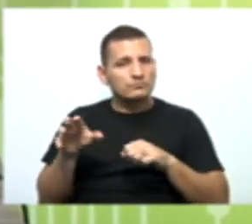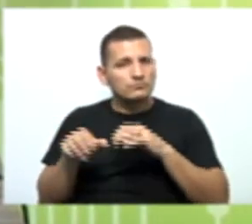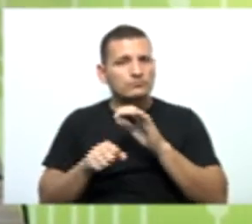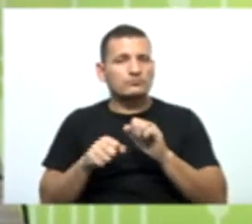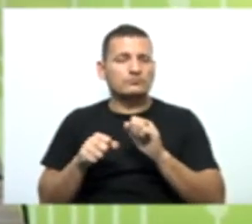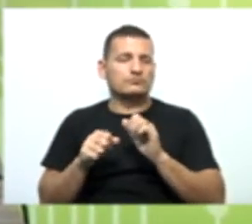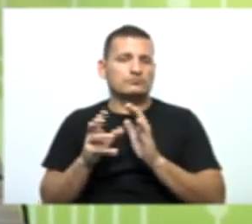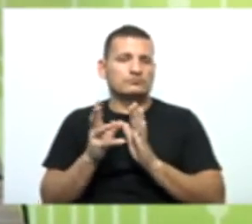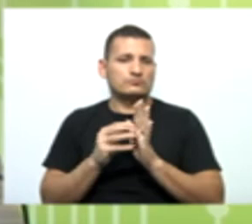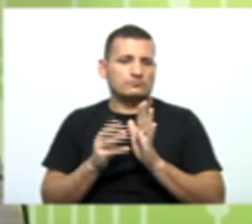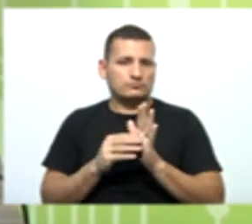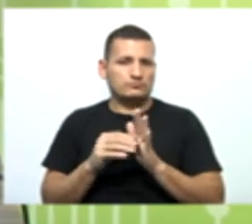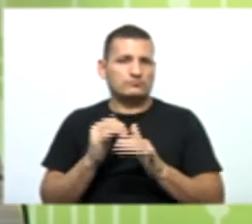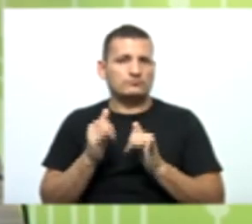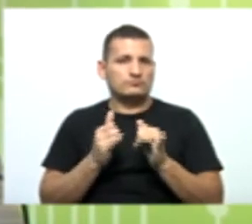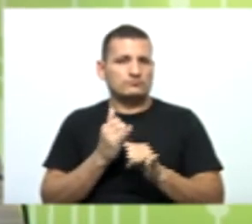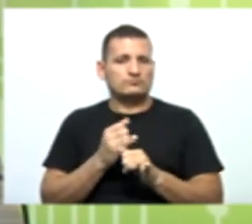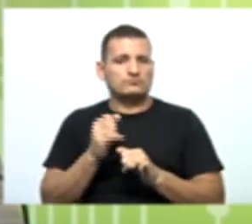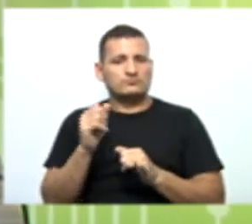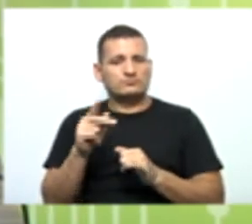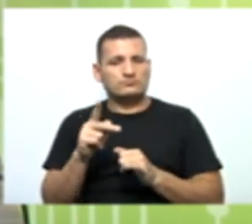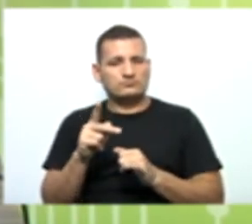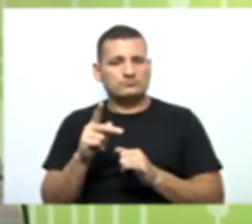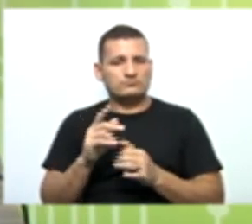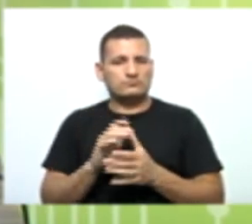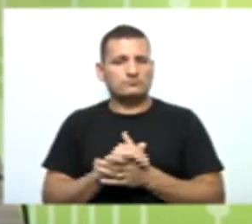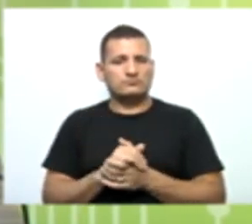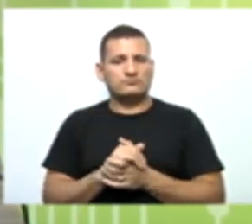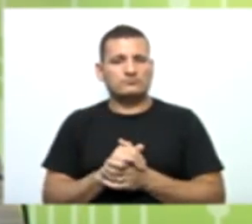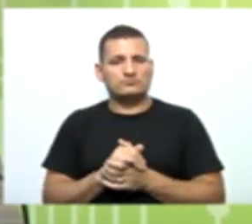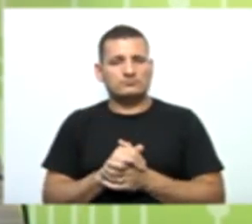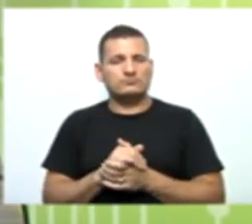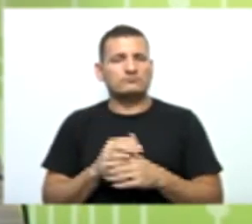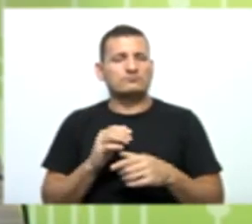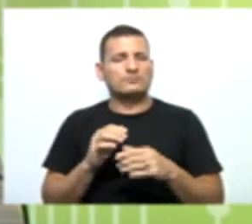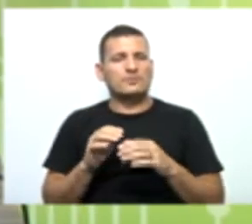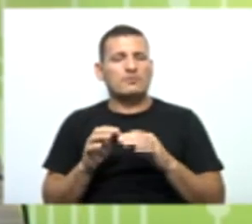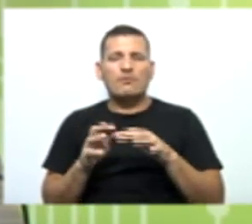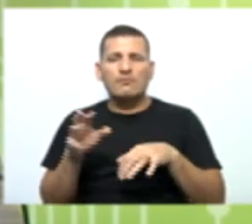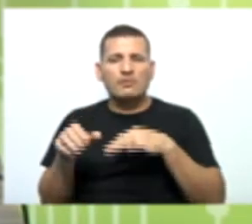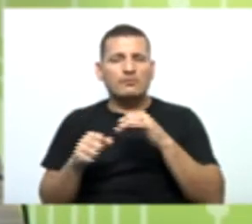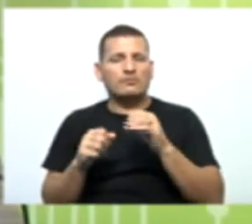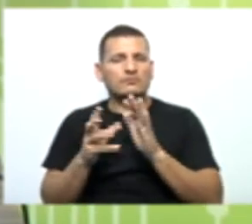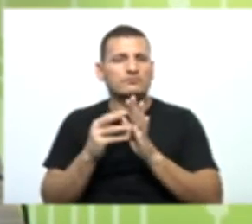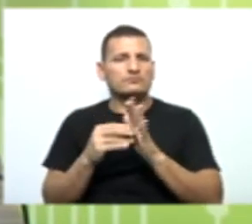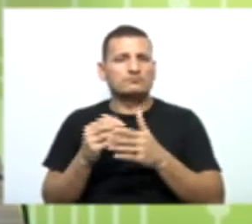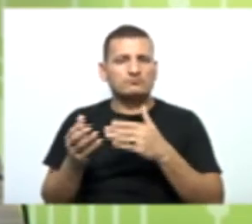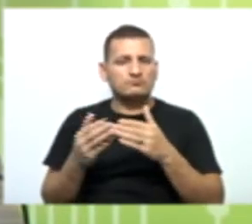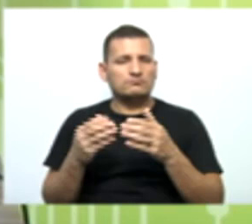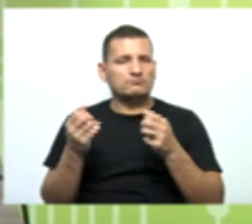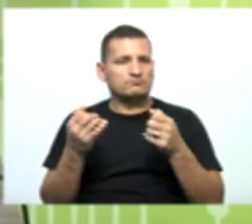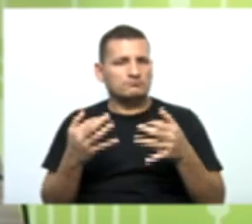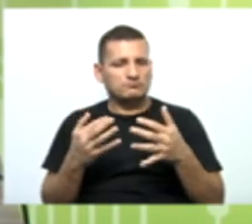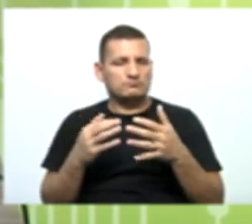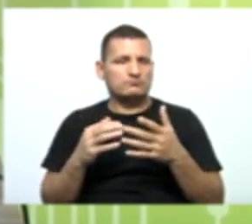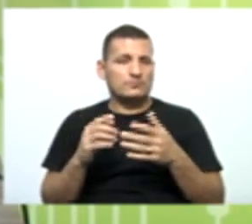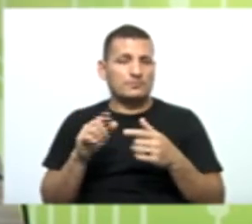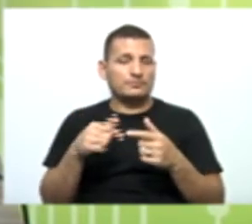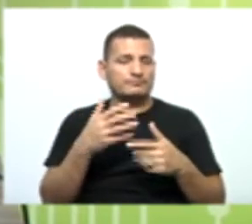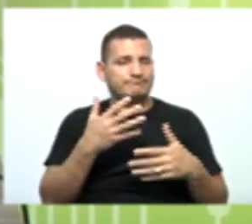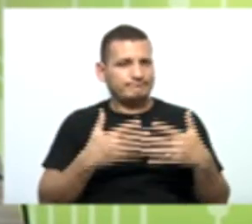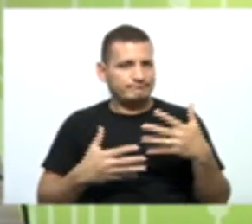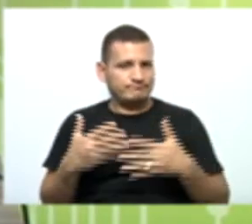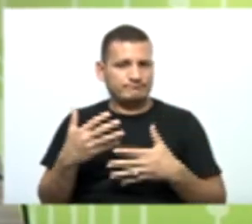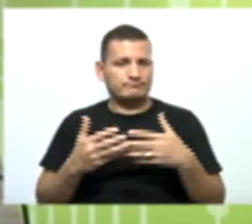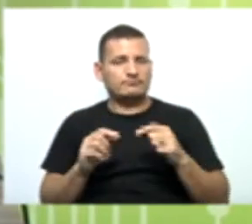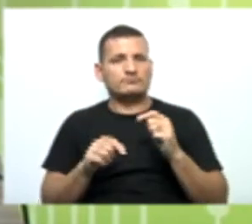você procura na internet, ok? Para não poder acabar pegando um conteúdo qualquer, uma explicação qualquer, e acabar se atrapalhando